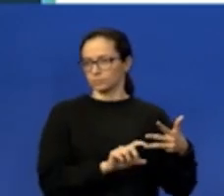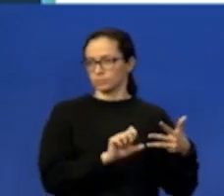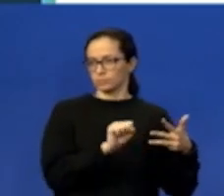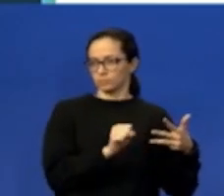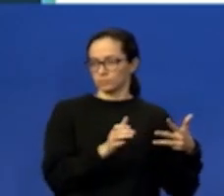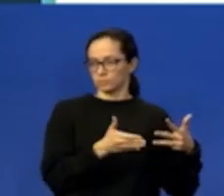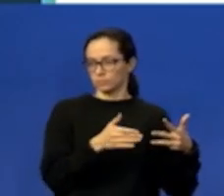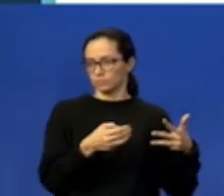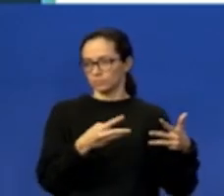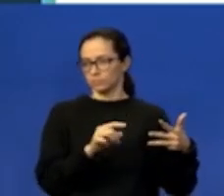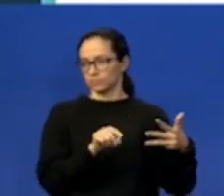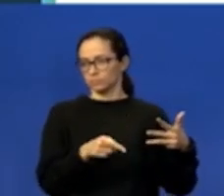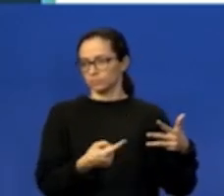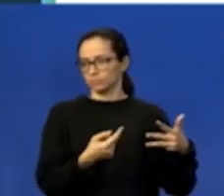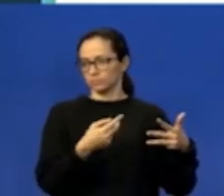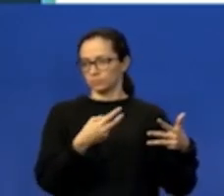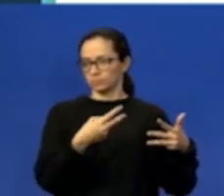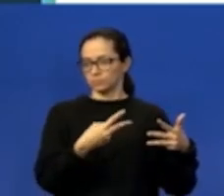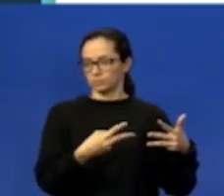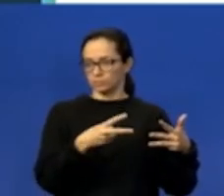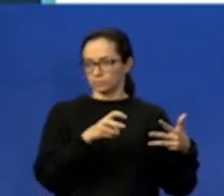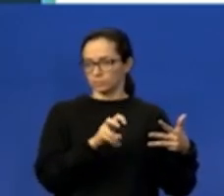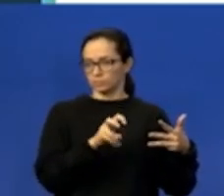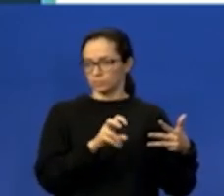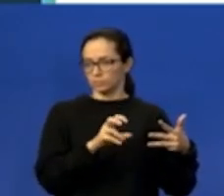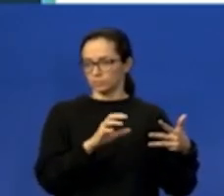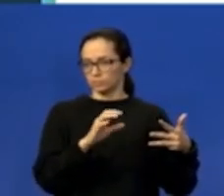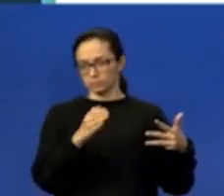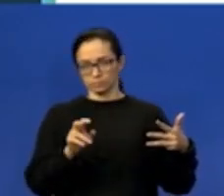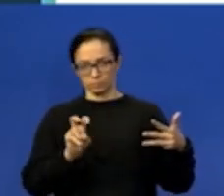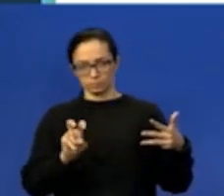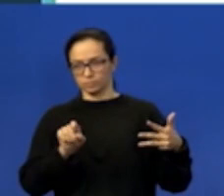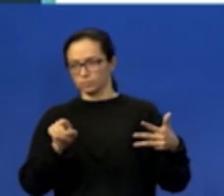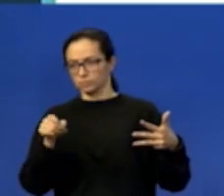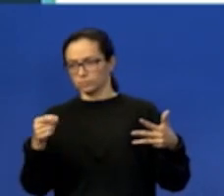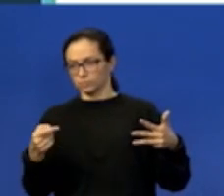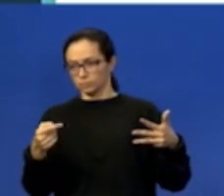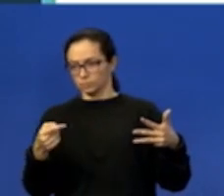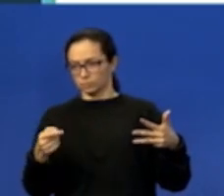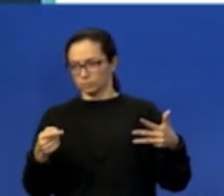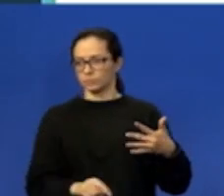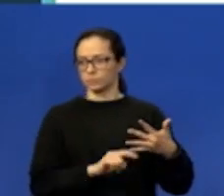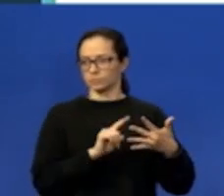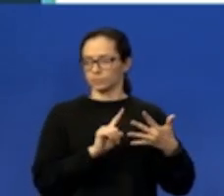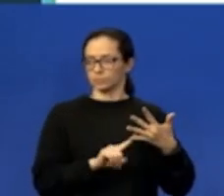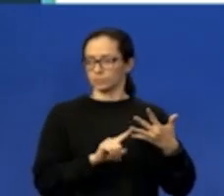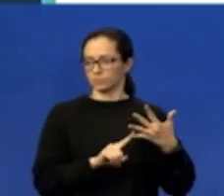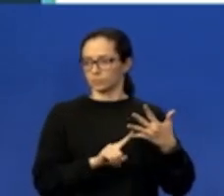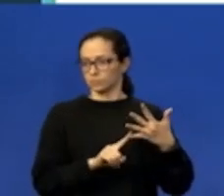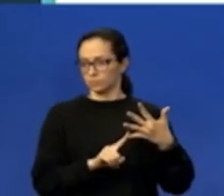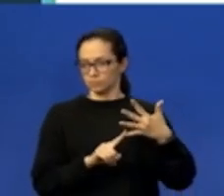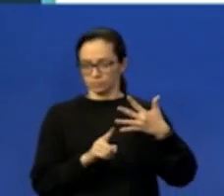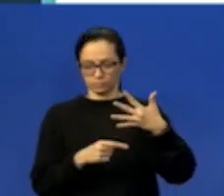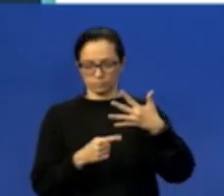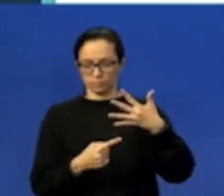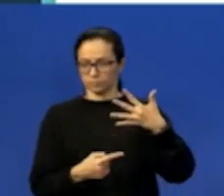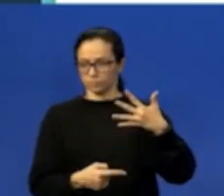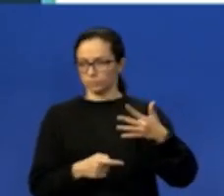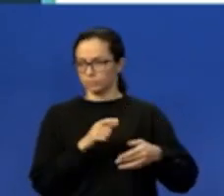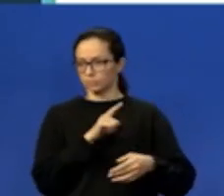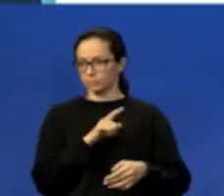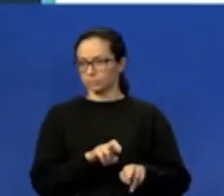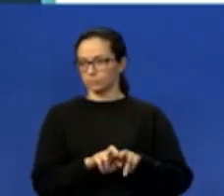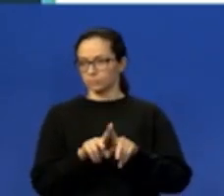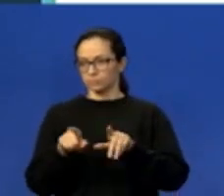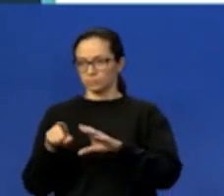Os segmentados, eles vão variar em torno de 3.250 a 5.000. E nós temos agora, né, as